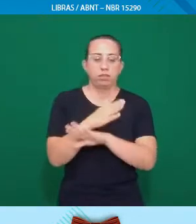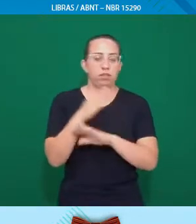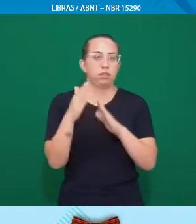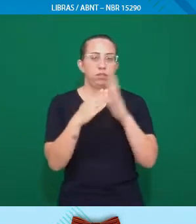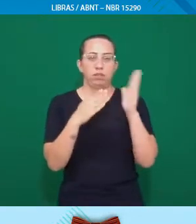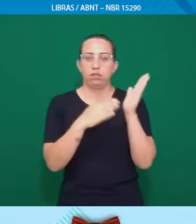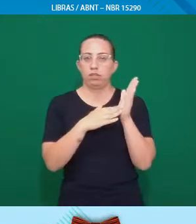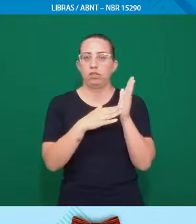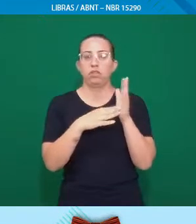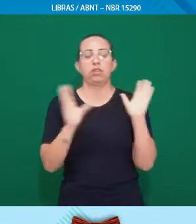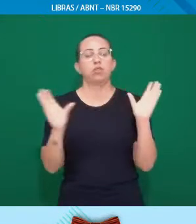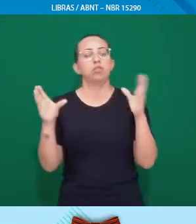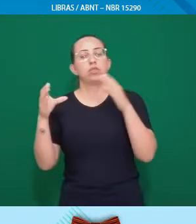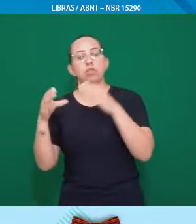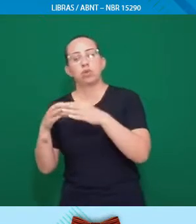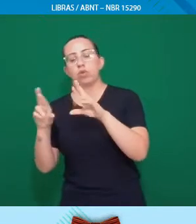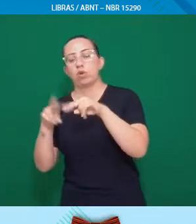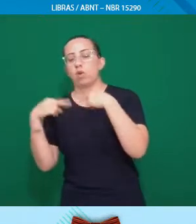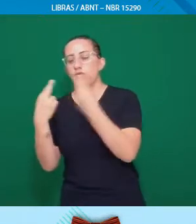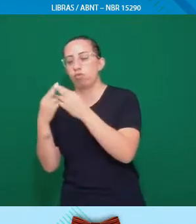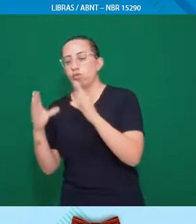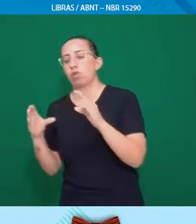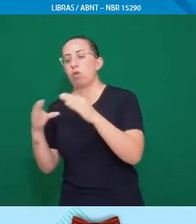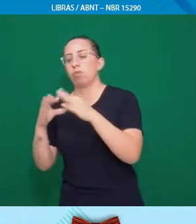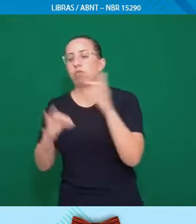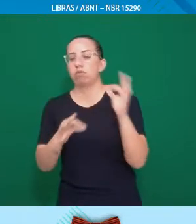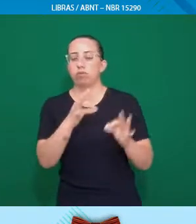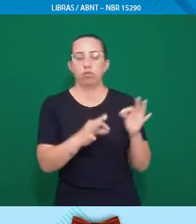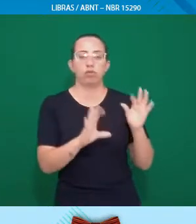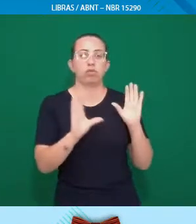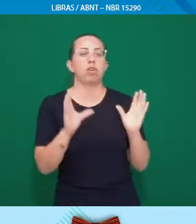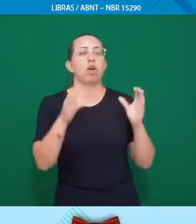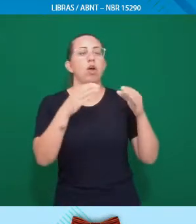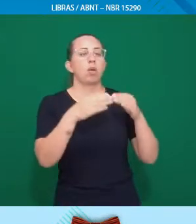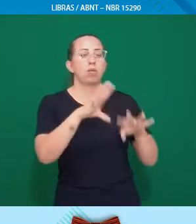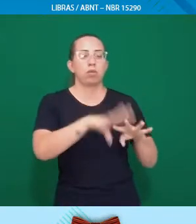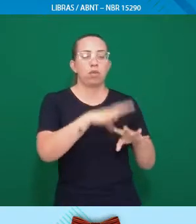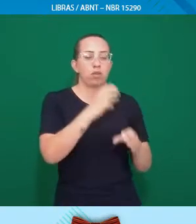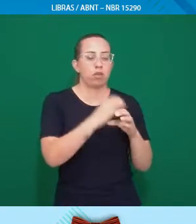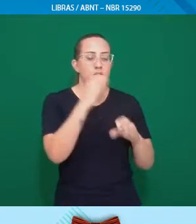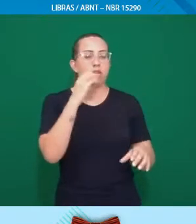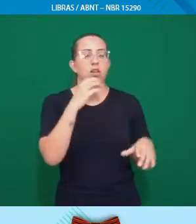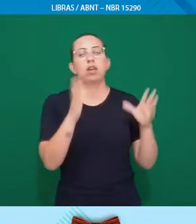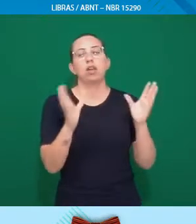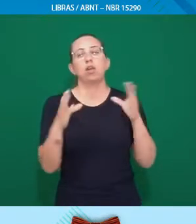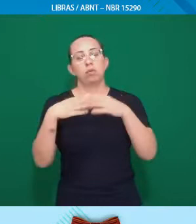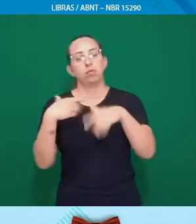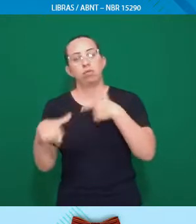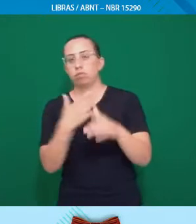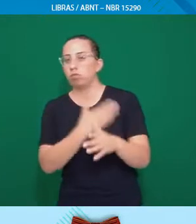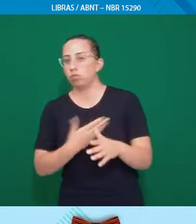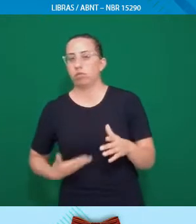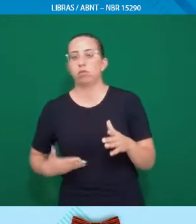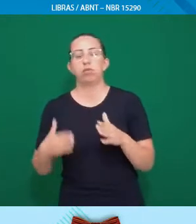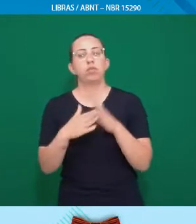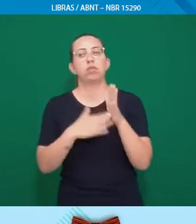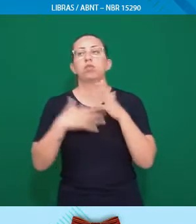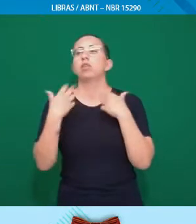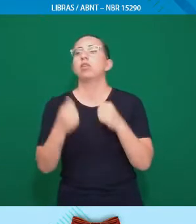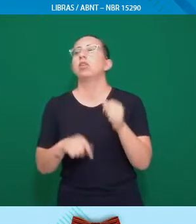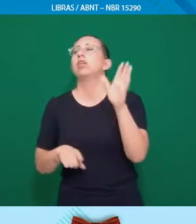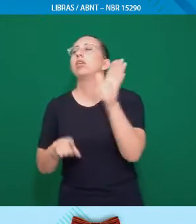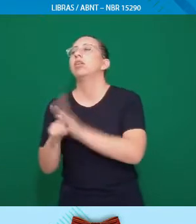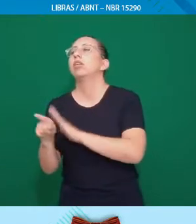orçamento Finanças e tributação as referidas comissões se manifestaram favoráveis para a matéria coloco E aí